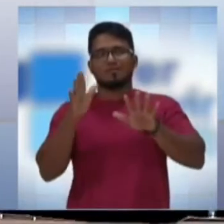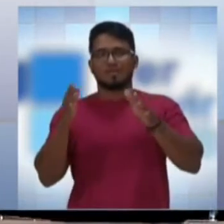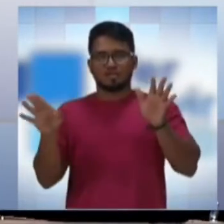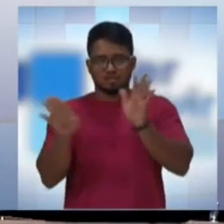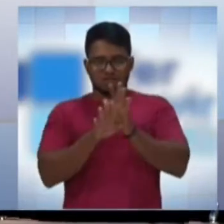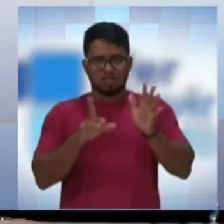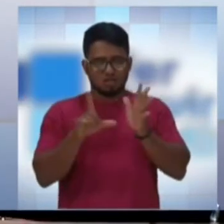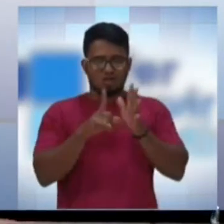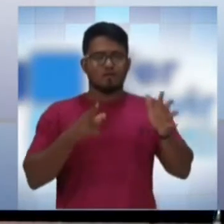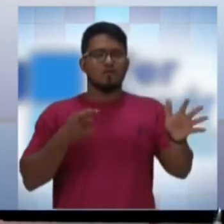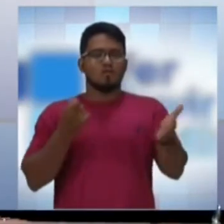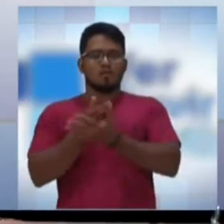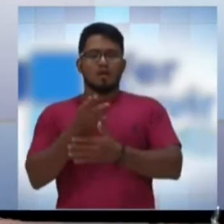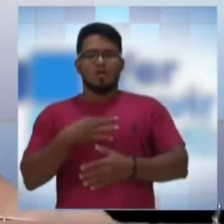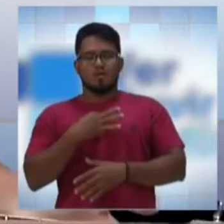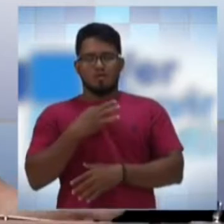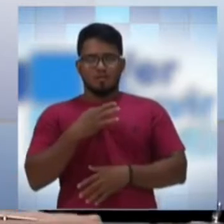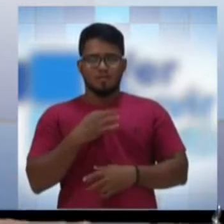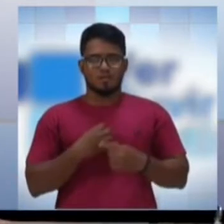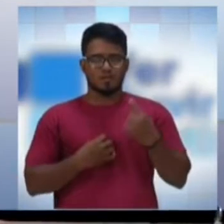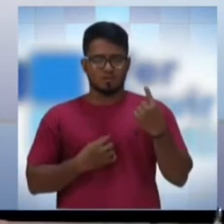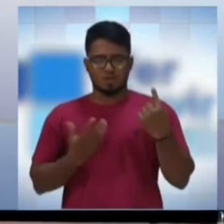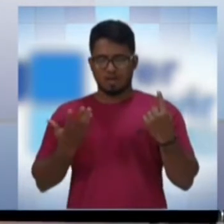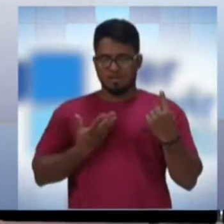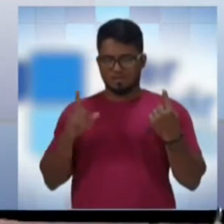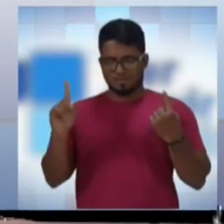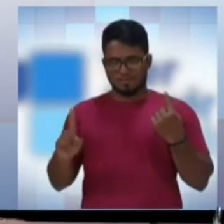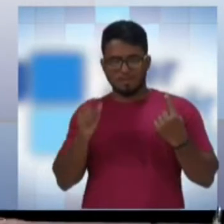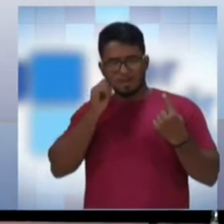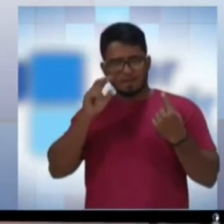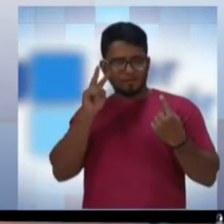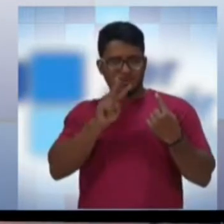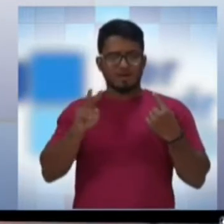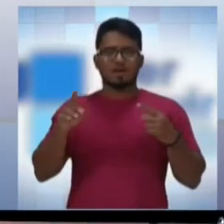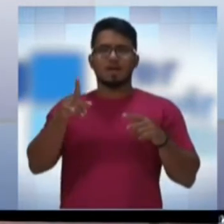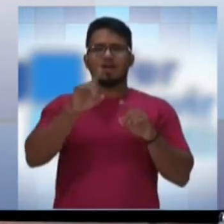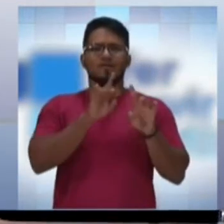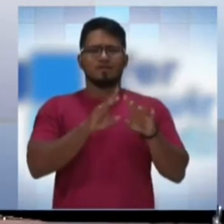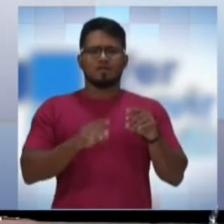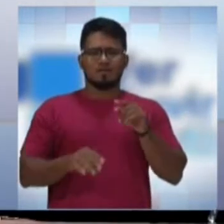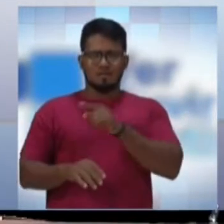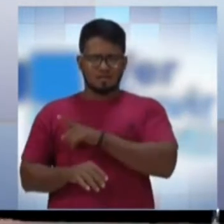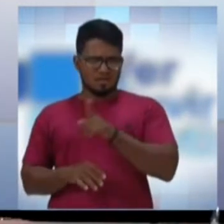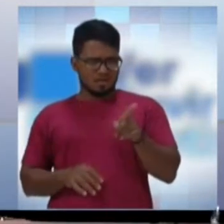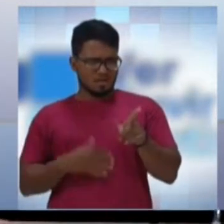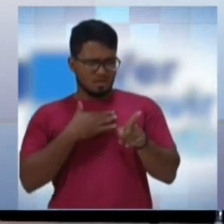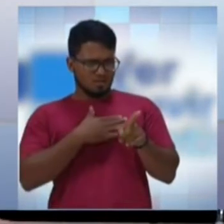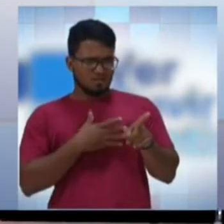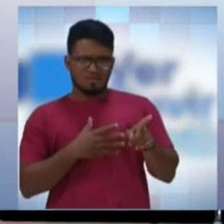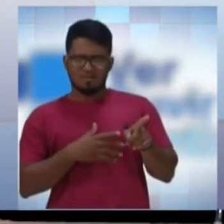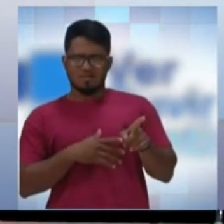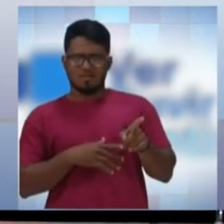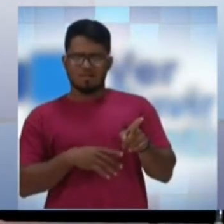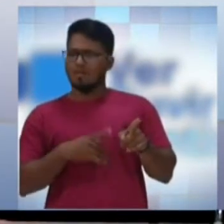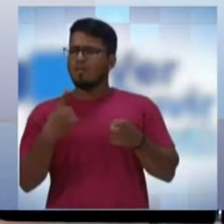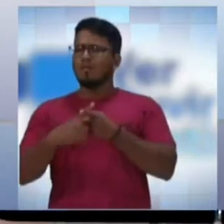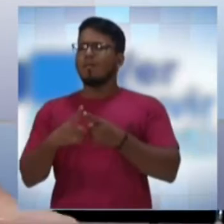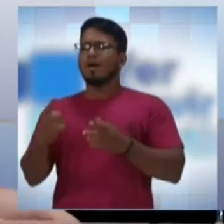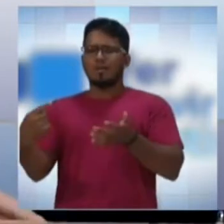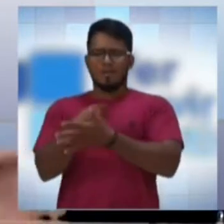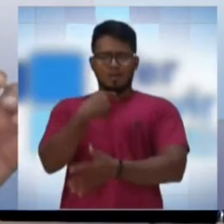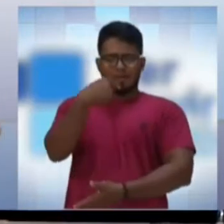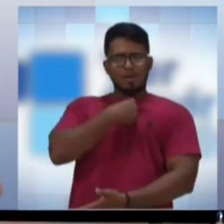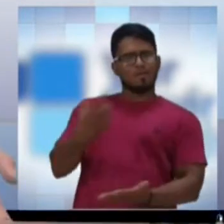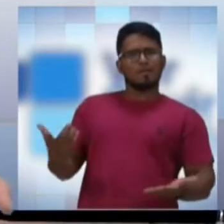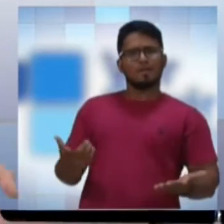loja, aí eu vou comprar uma roupa. Isso. Aí tô com uma amiga que enxerga. Sim. Aí a vendedora chega, ela gosta disso aqui? É. Ou